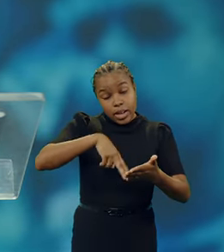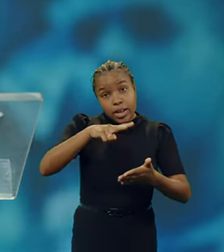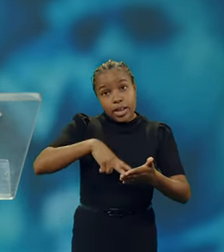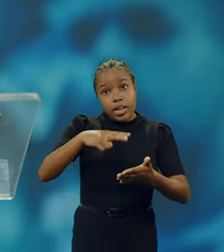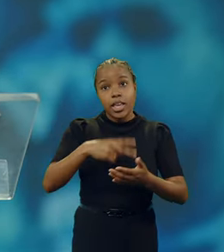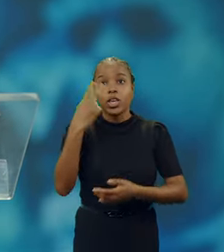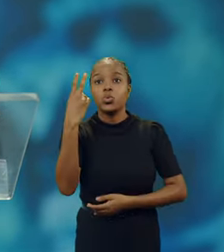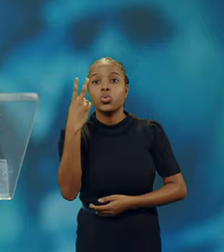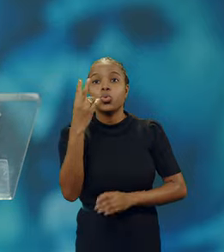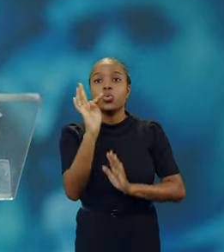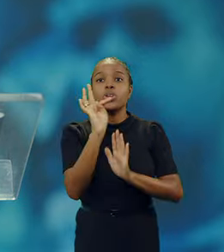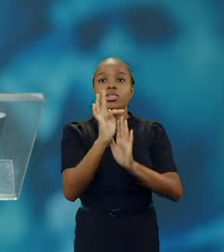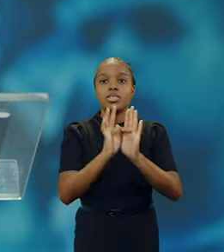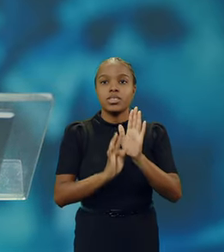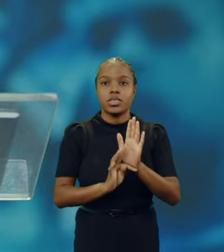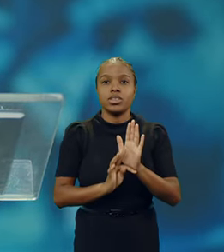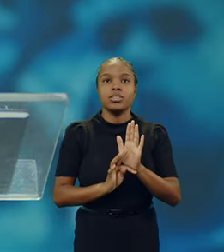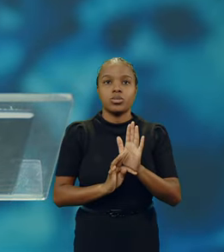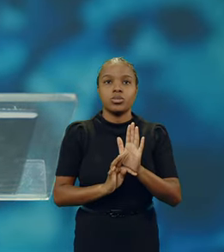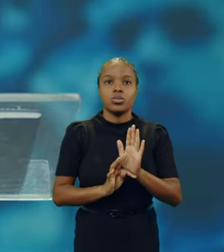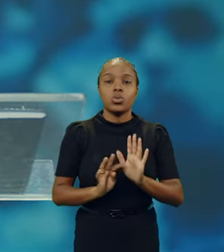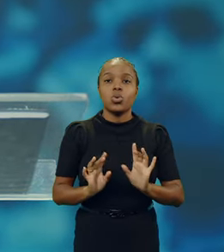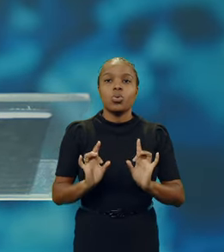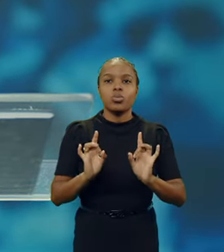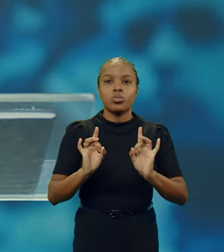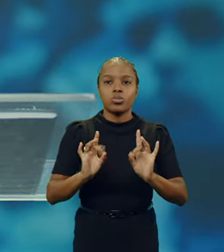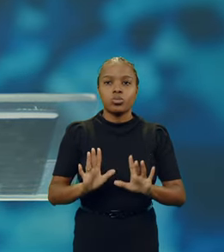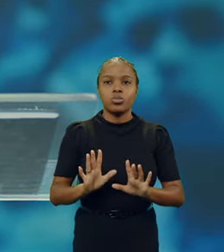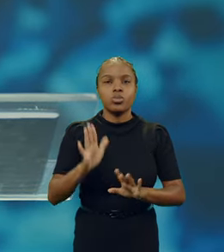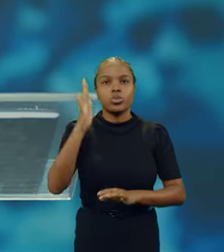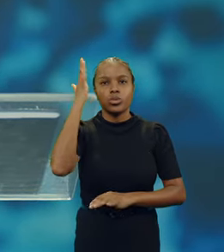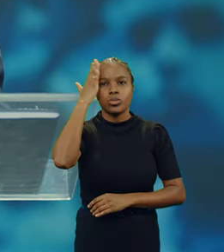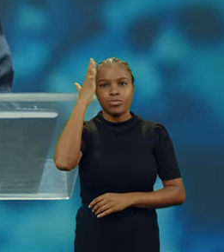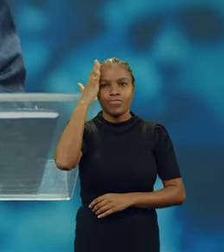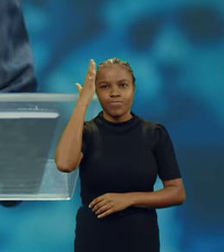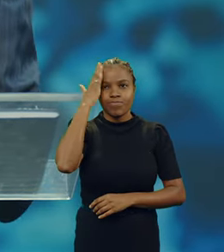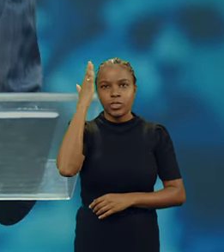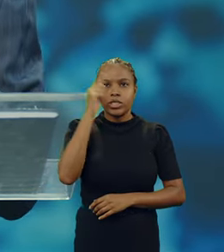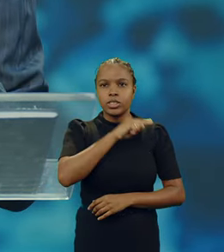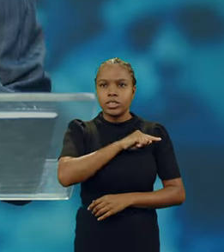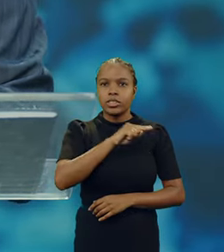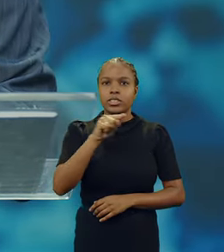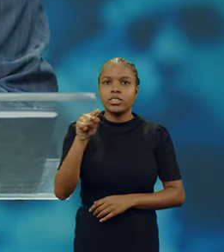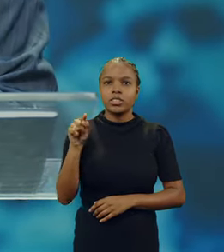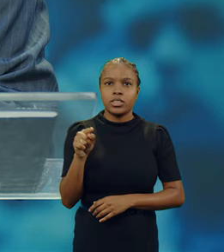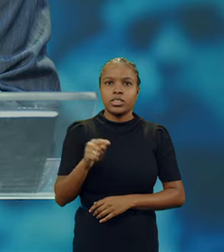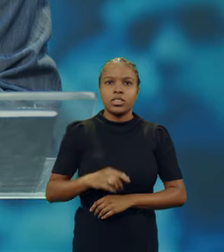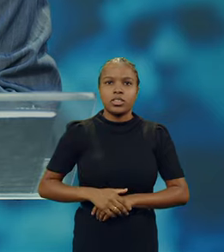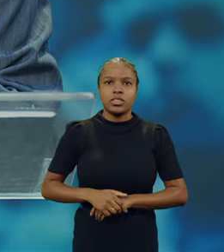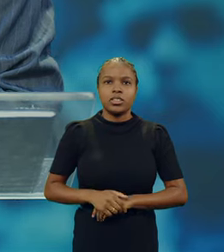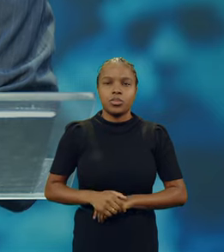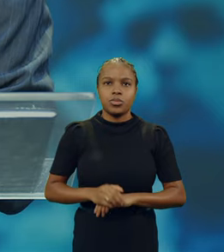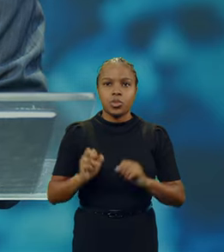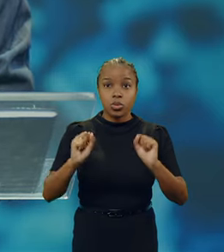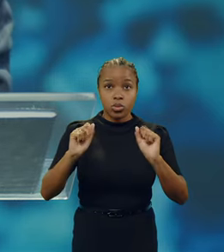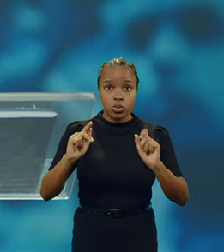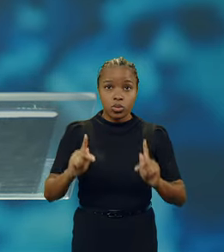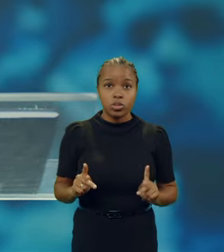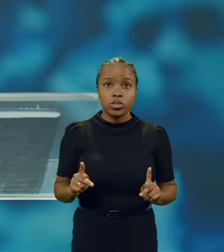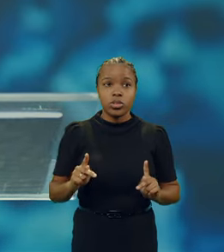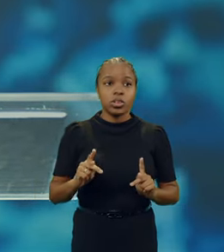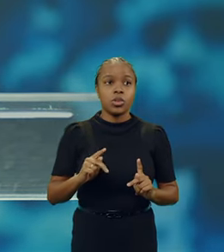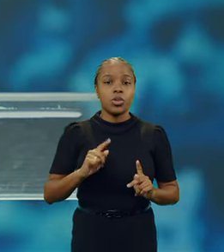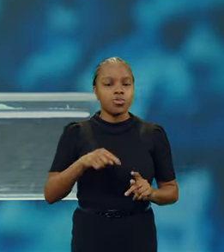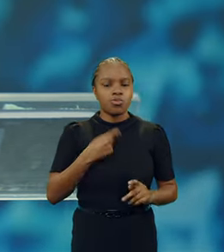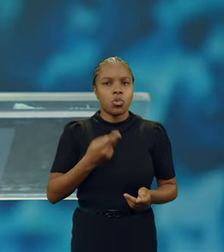textos. Somente para, é de praxe, claro, evidente, a gente